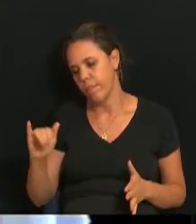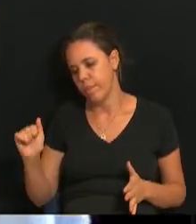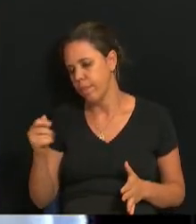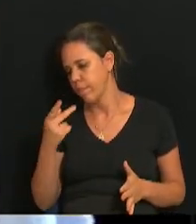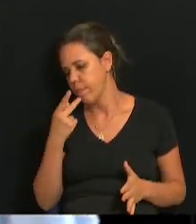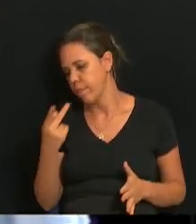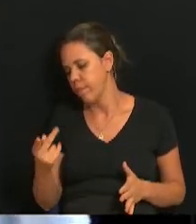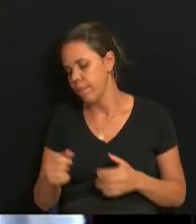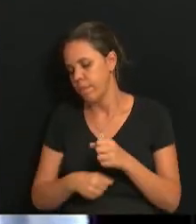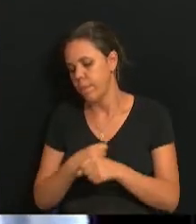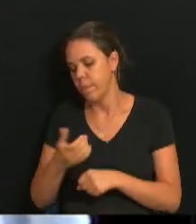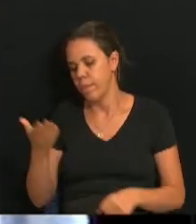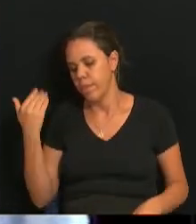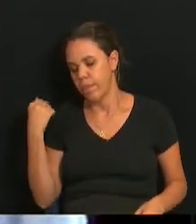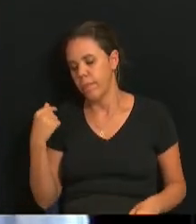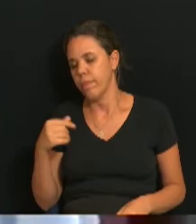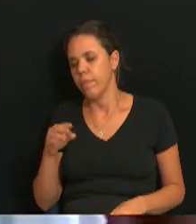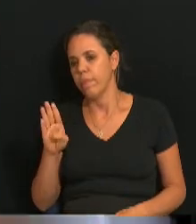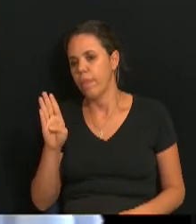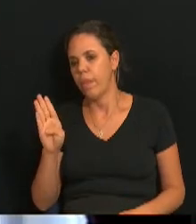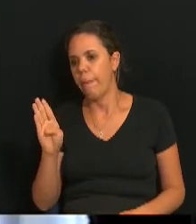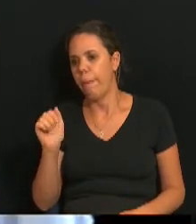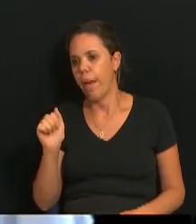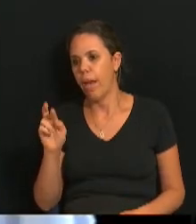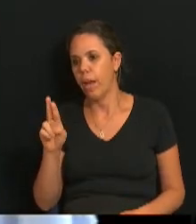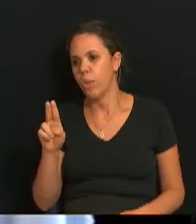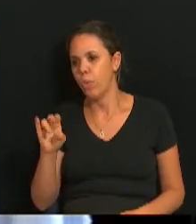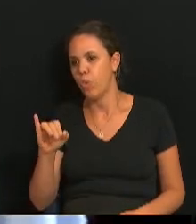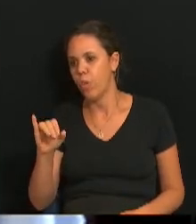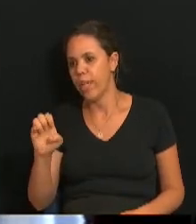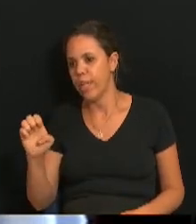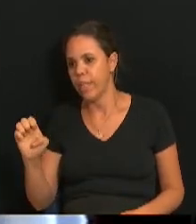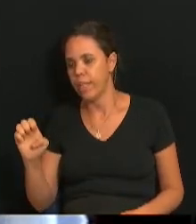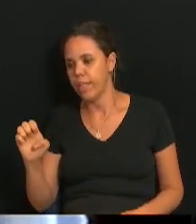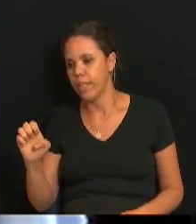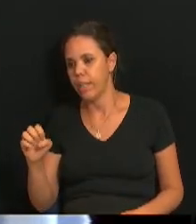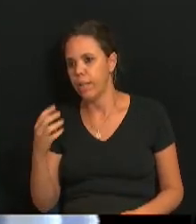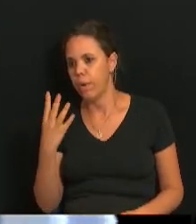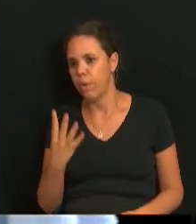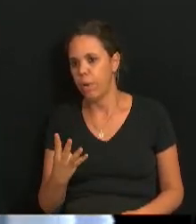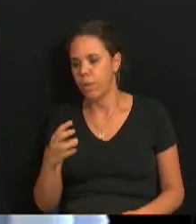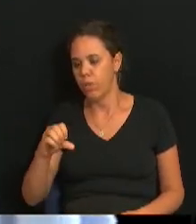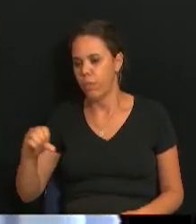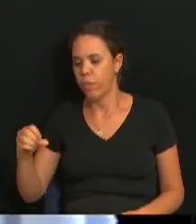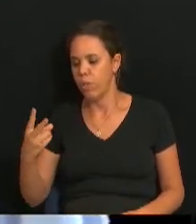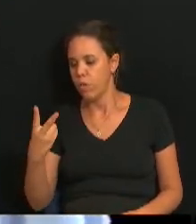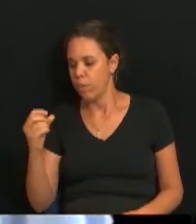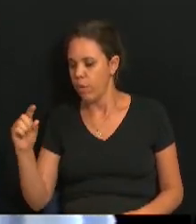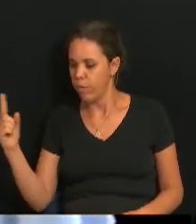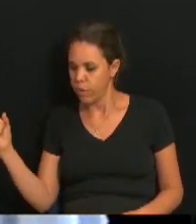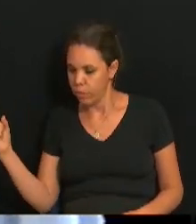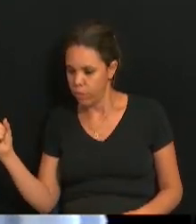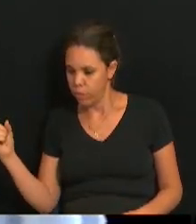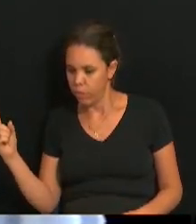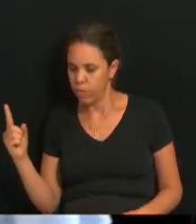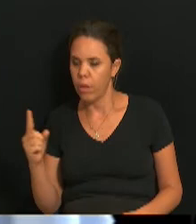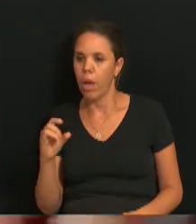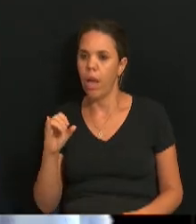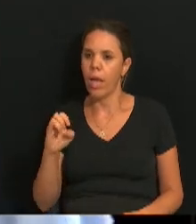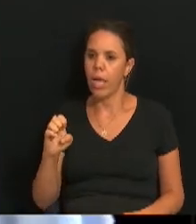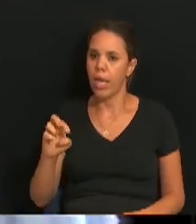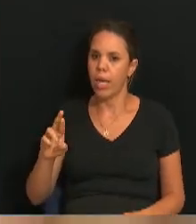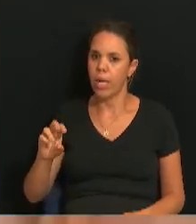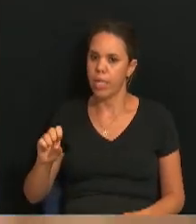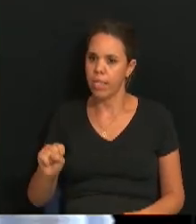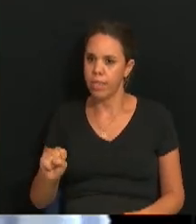ano passado, o município de Barueri fez a Lei 499 de 2021. O município de Caieiras, na região metropolitana de São